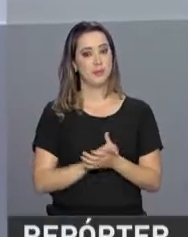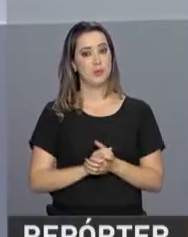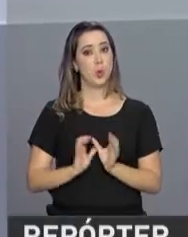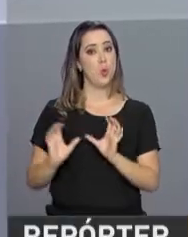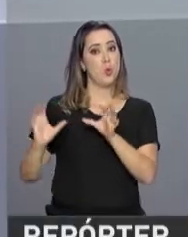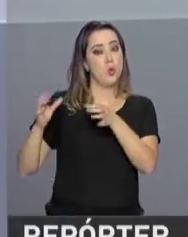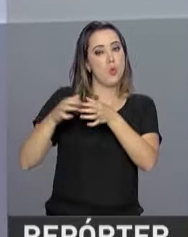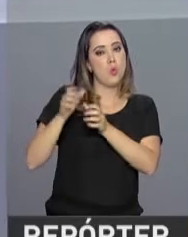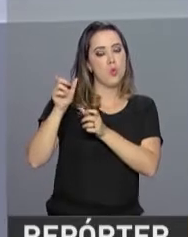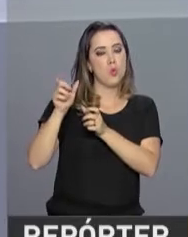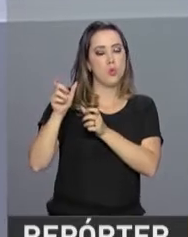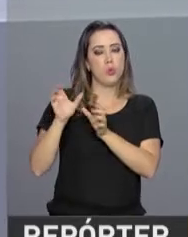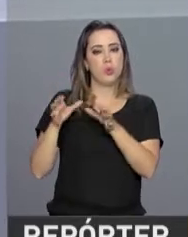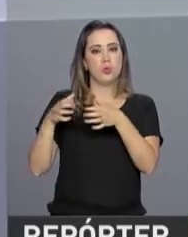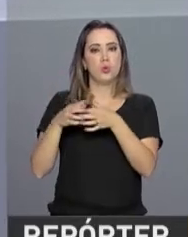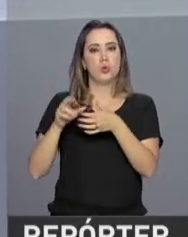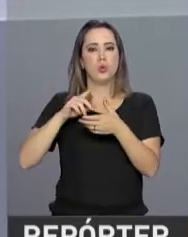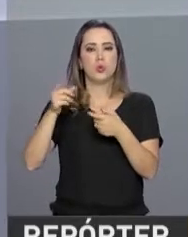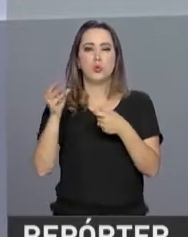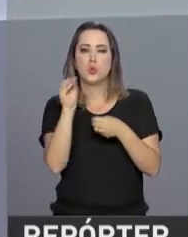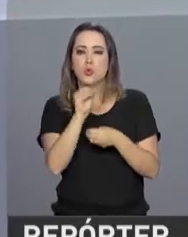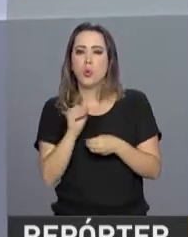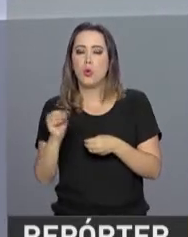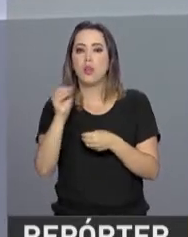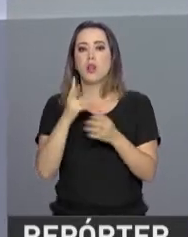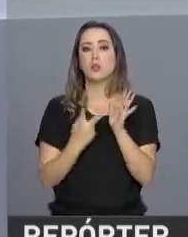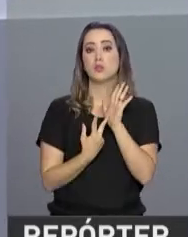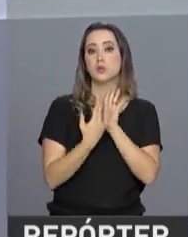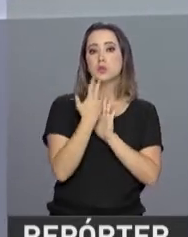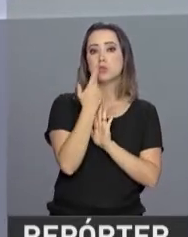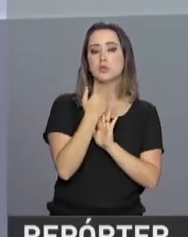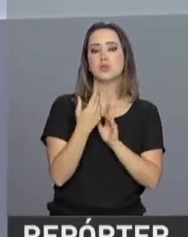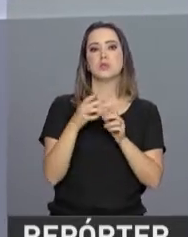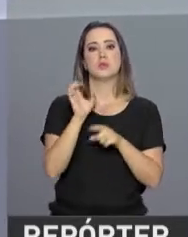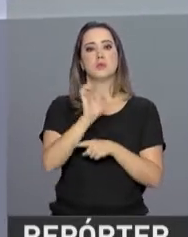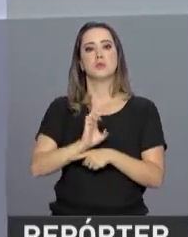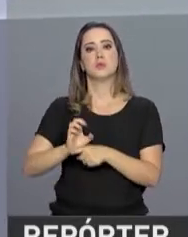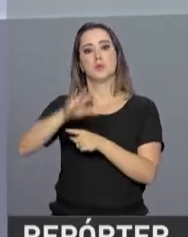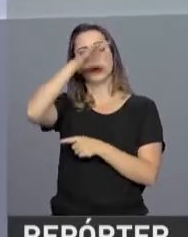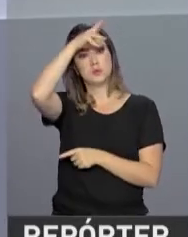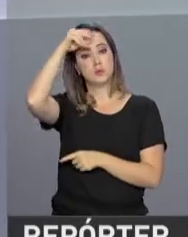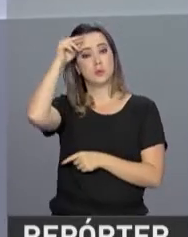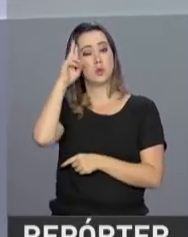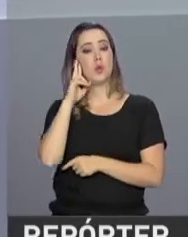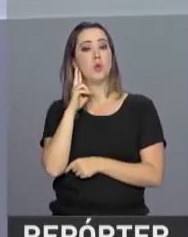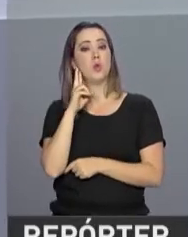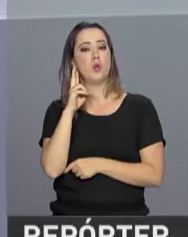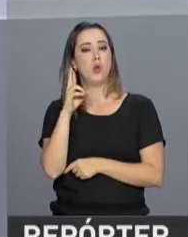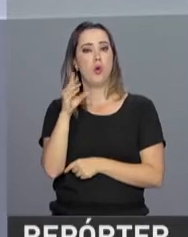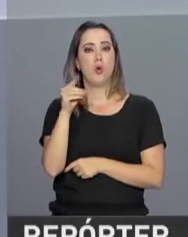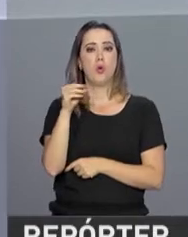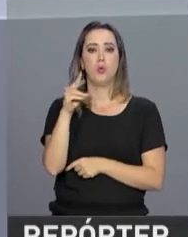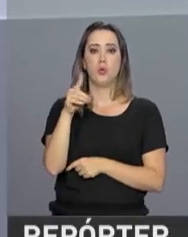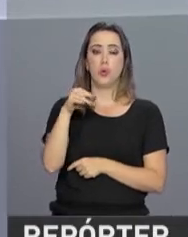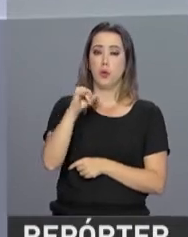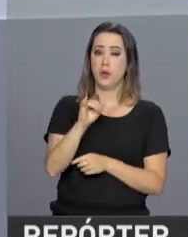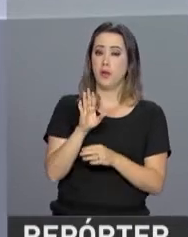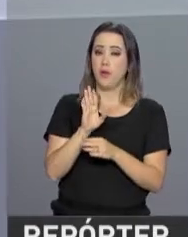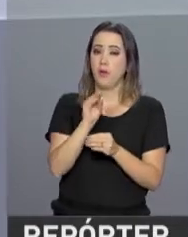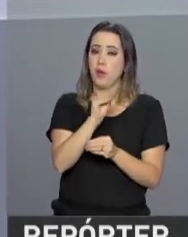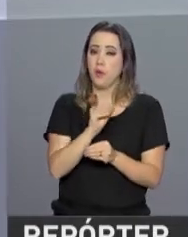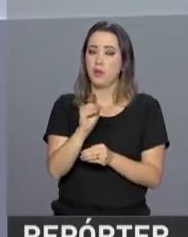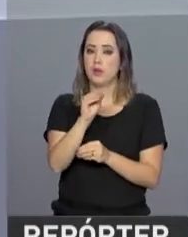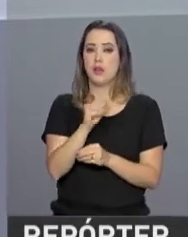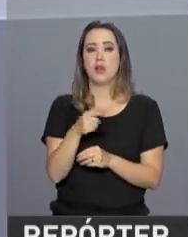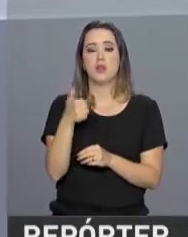Um mutirão de exames e cirurgias nos estados do Amazonas e Rondônia vai atender cerca de 17 mil indígenas até o